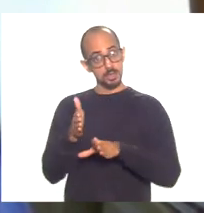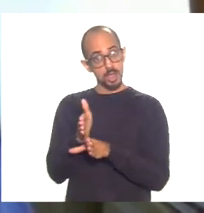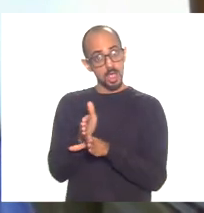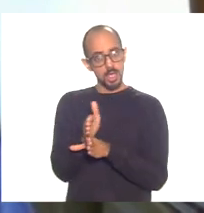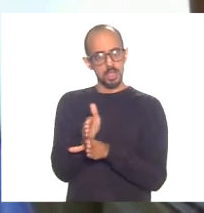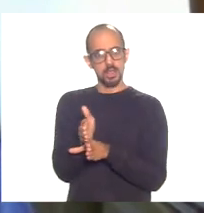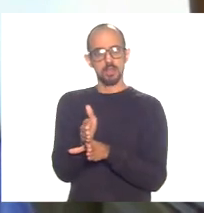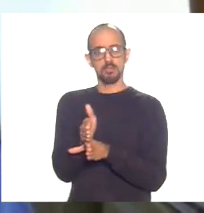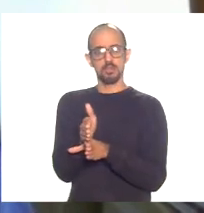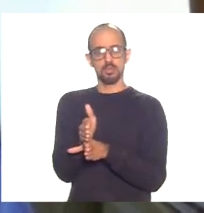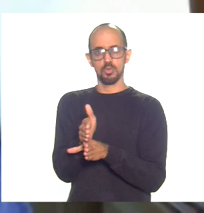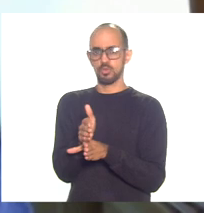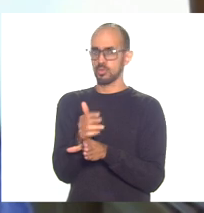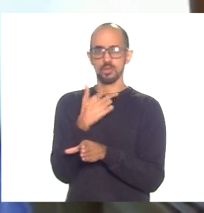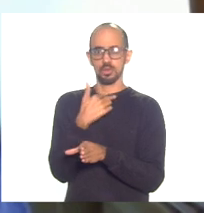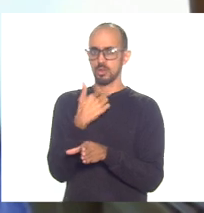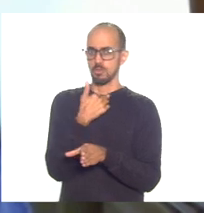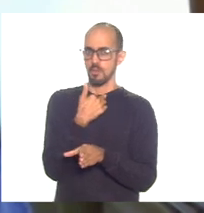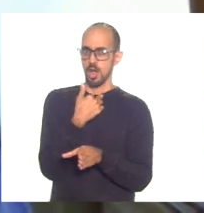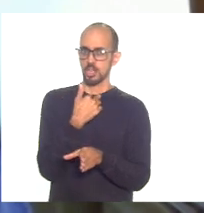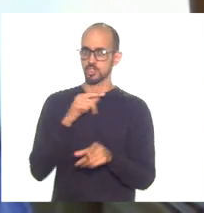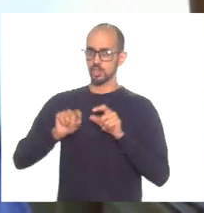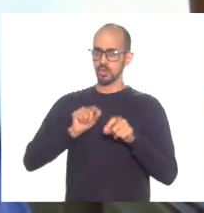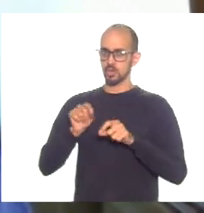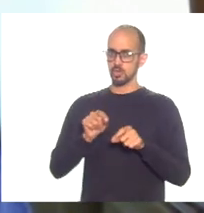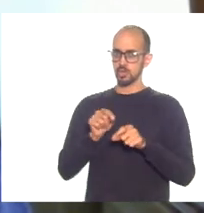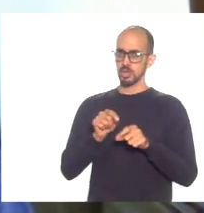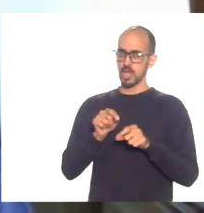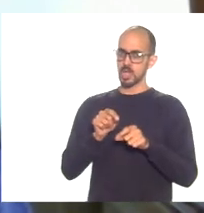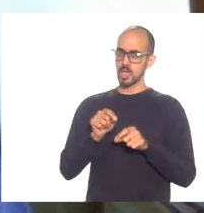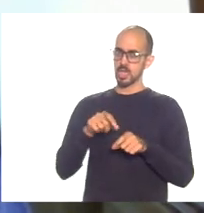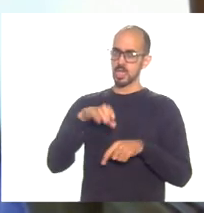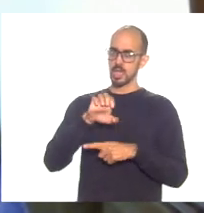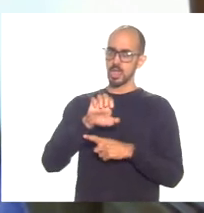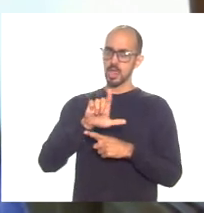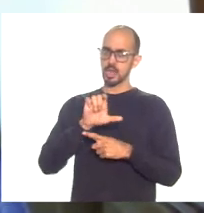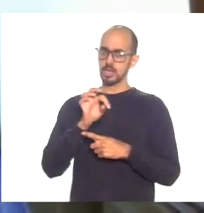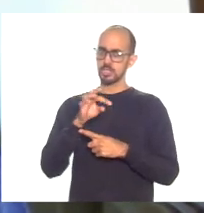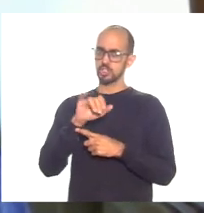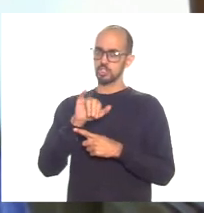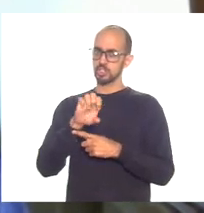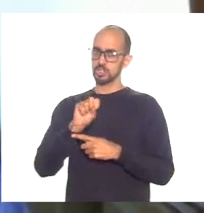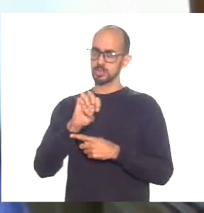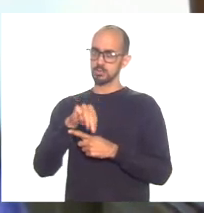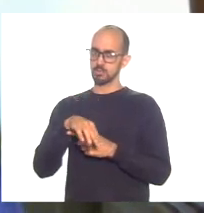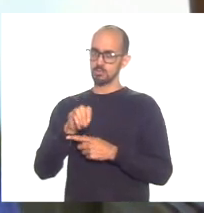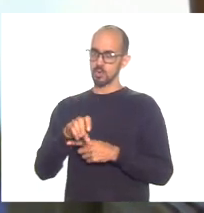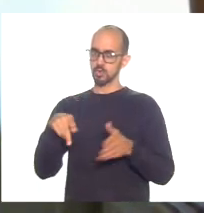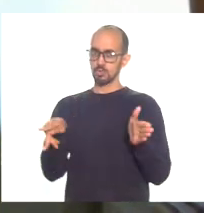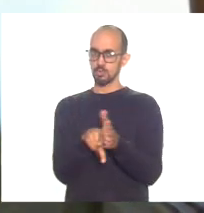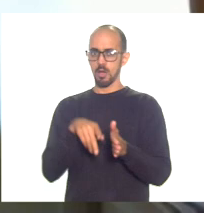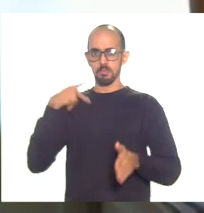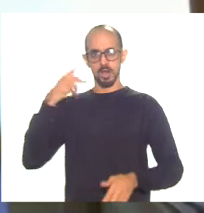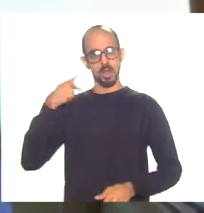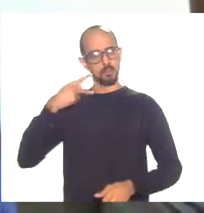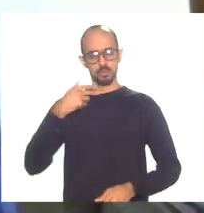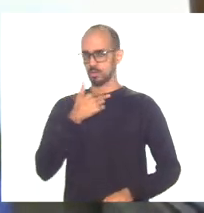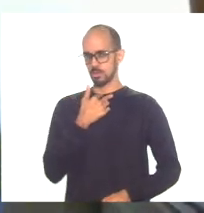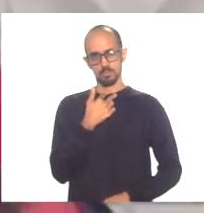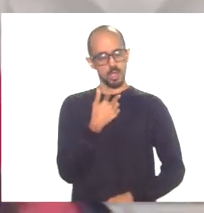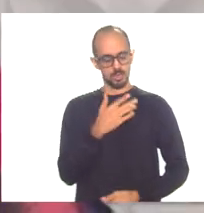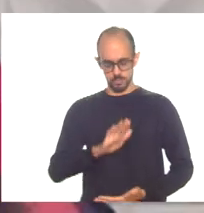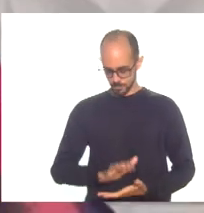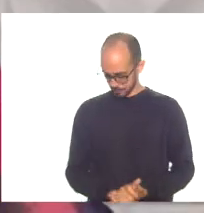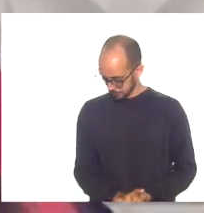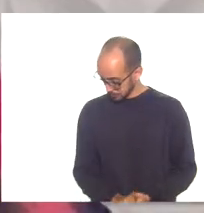um litígio que não seja o litígio do parlamento. Muito obrigado, senhora presidente.